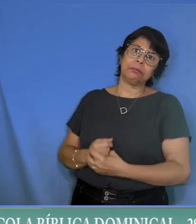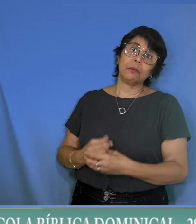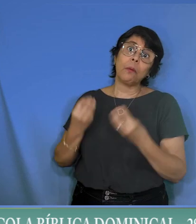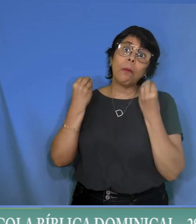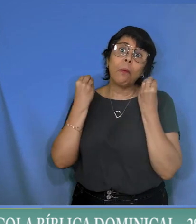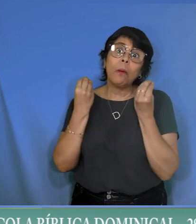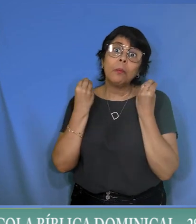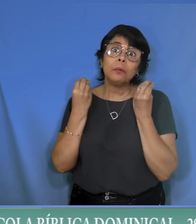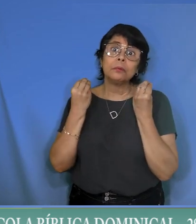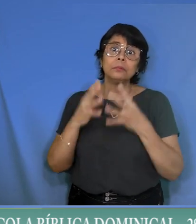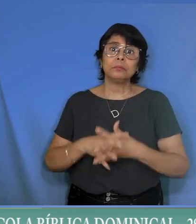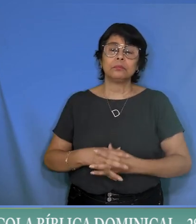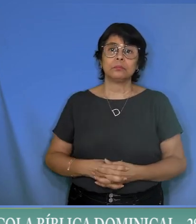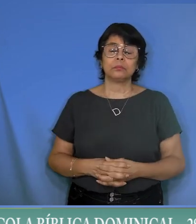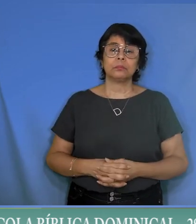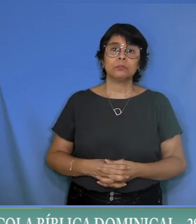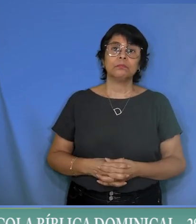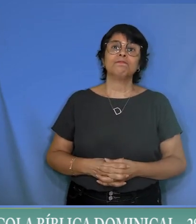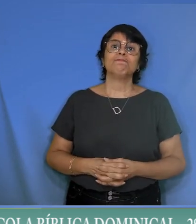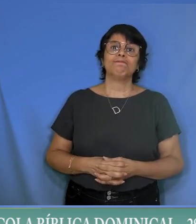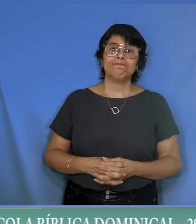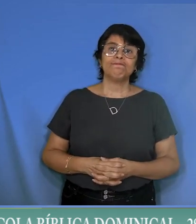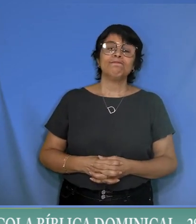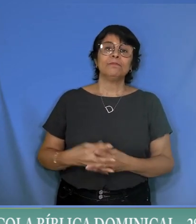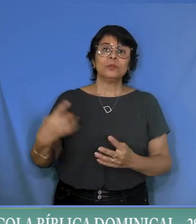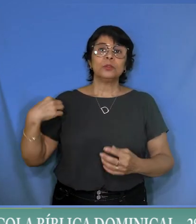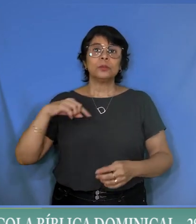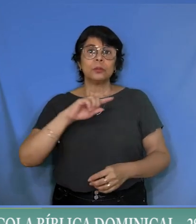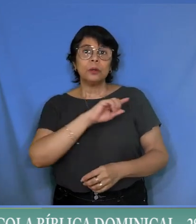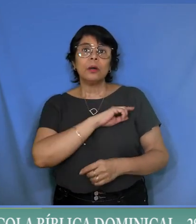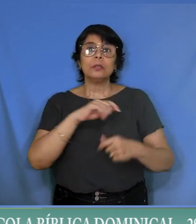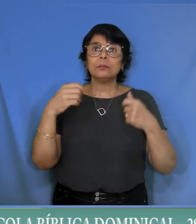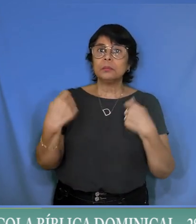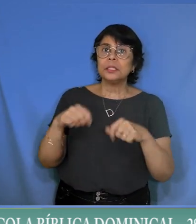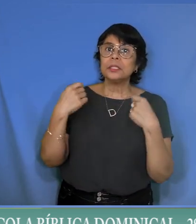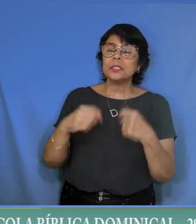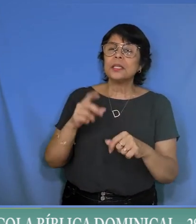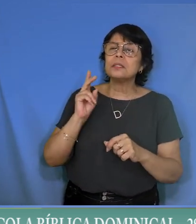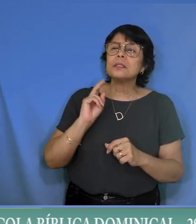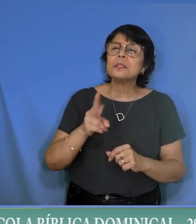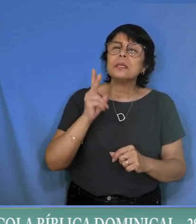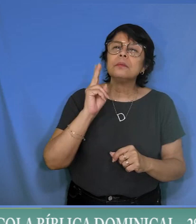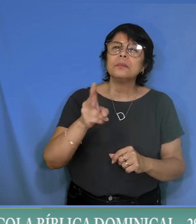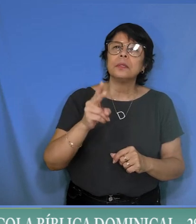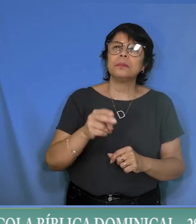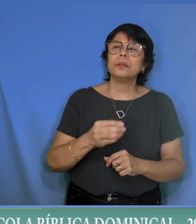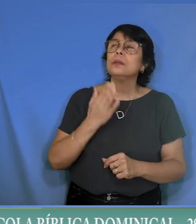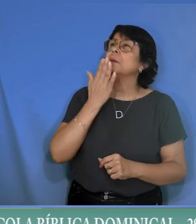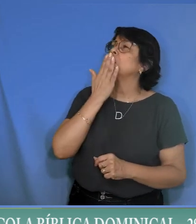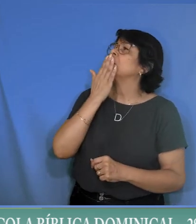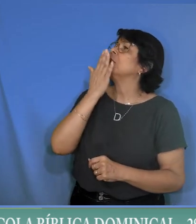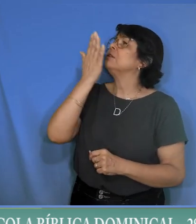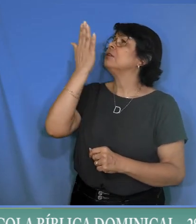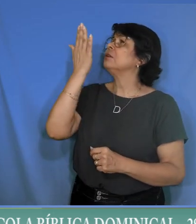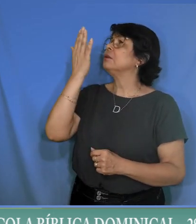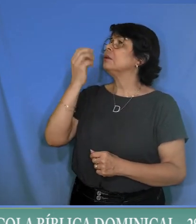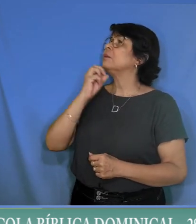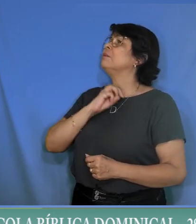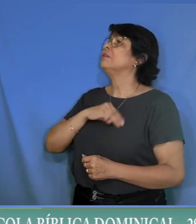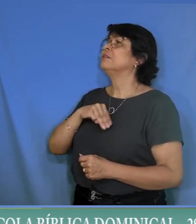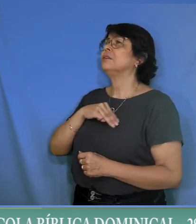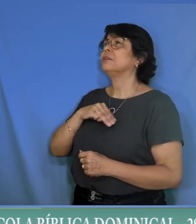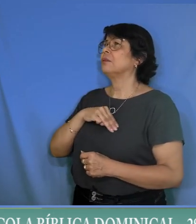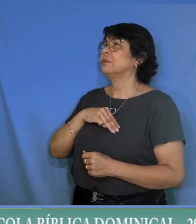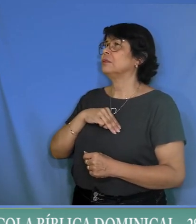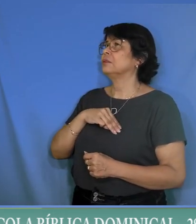essas blasfêmias, coisas que a nossa mente usava antigamente no trato da vida passada.